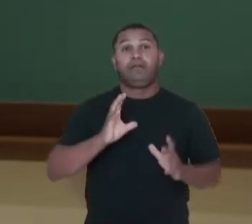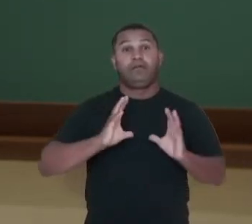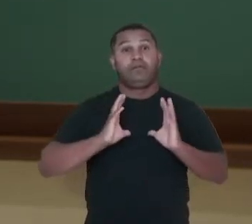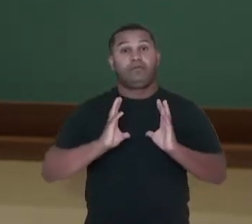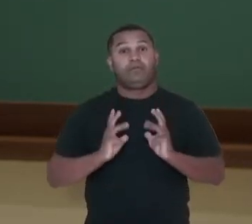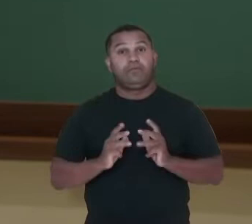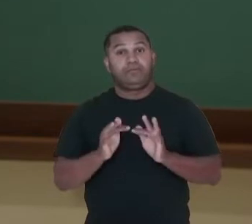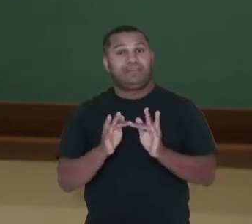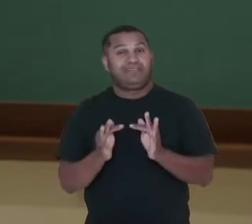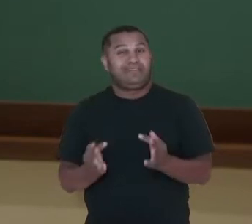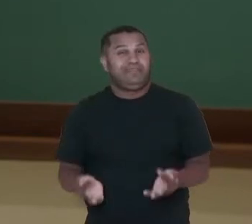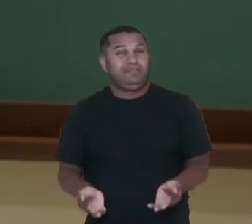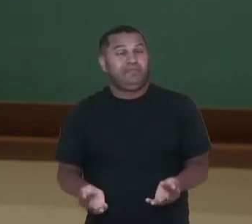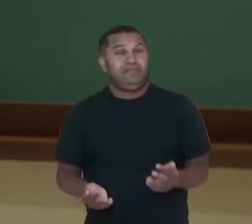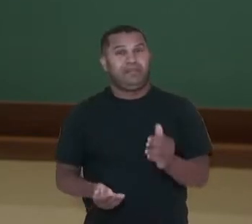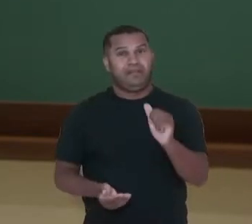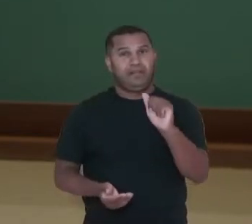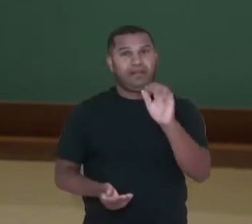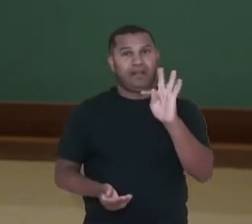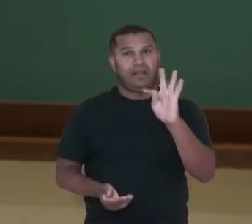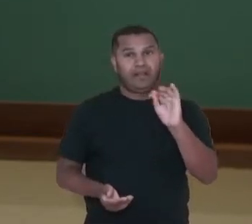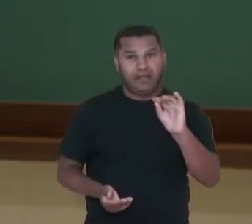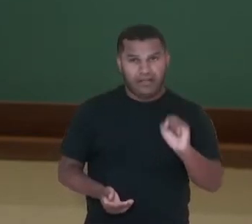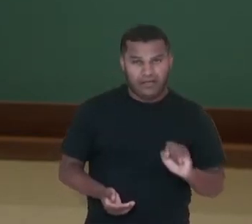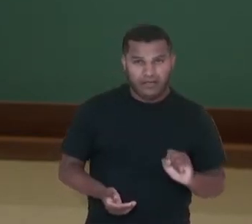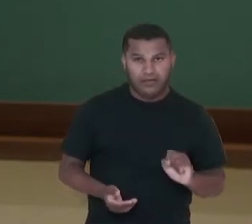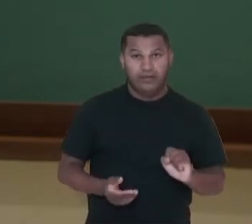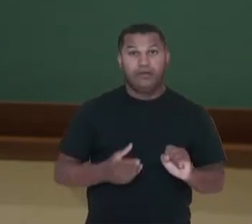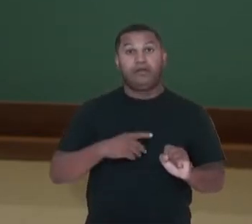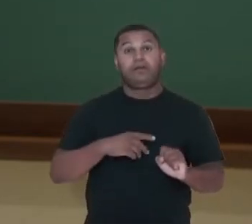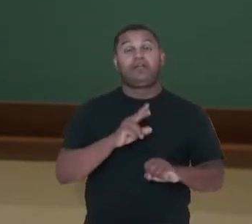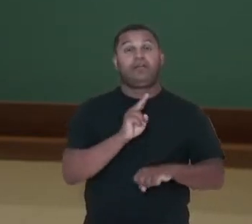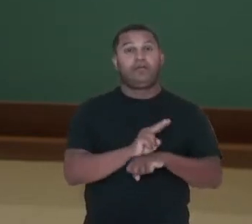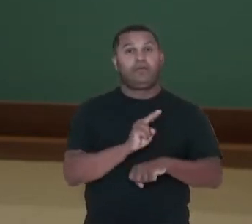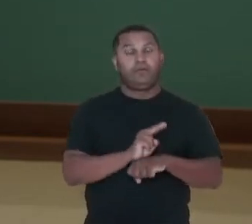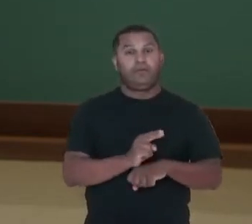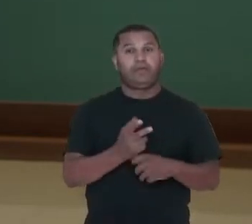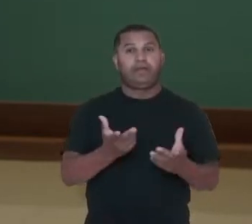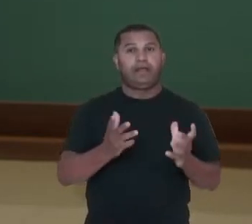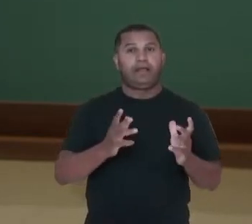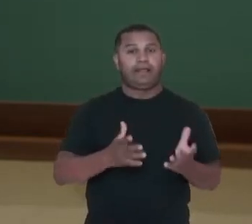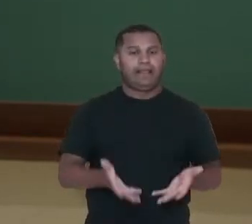consumir, nós estamos salvando vida, estamos